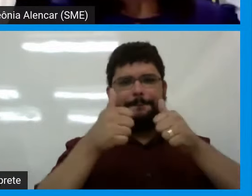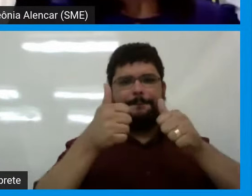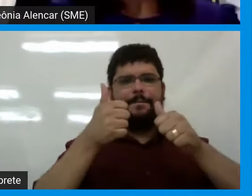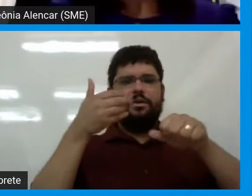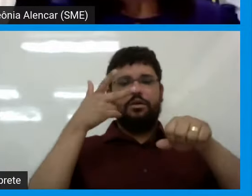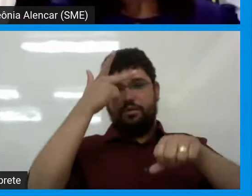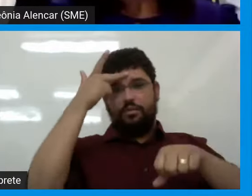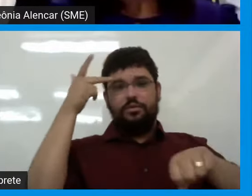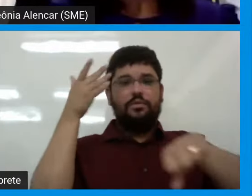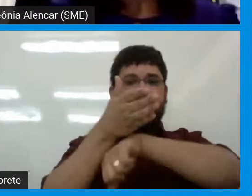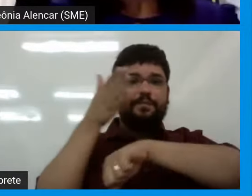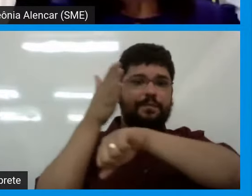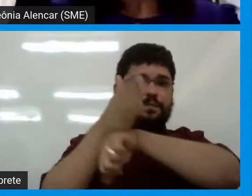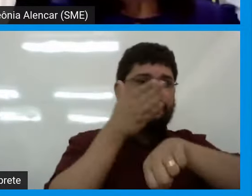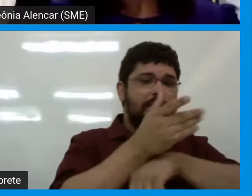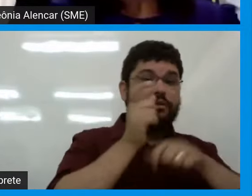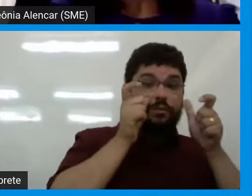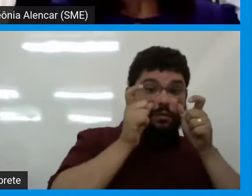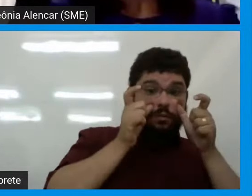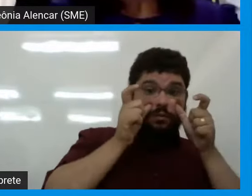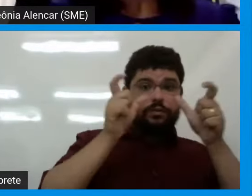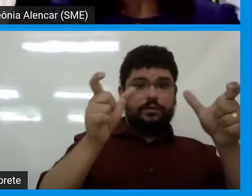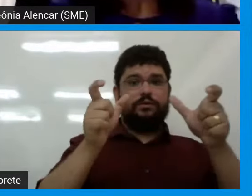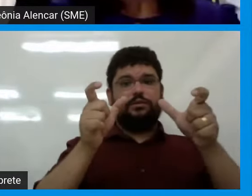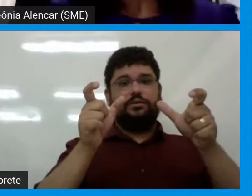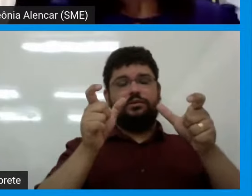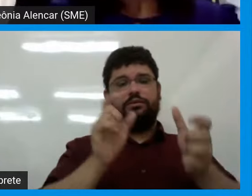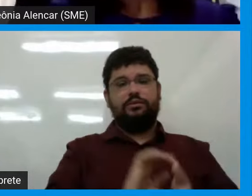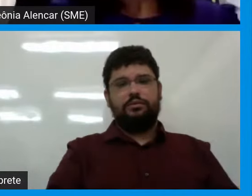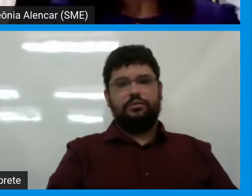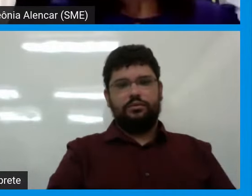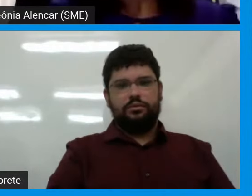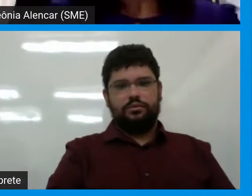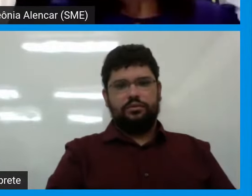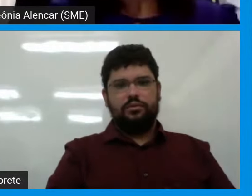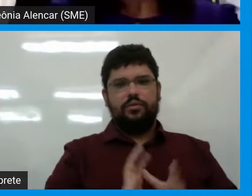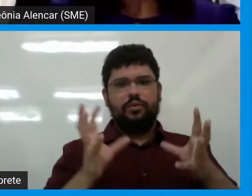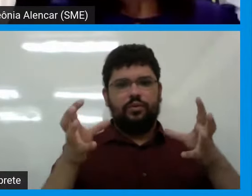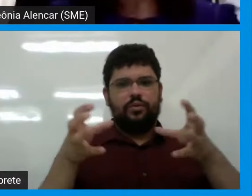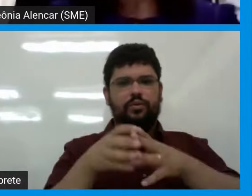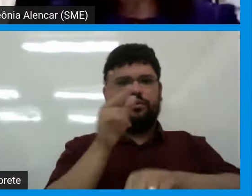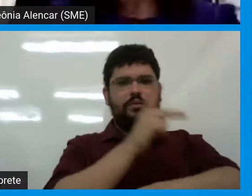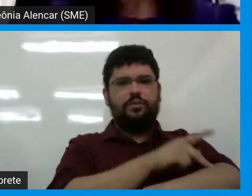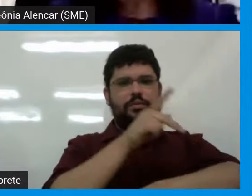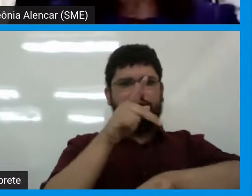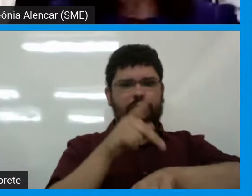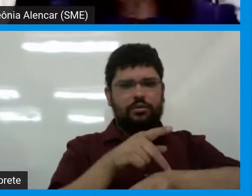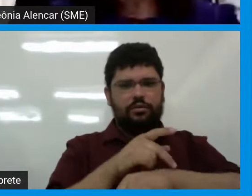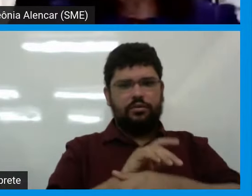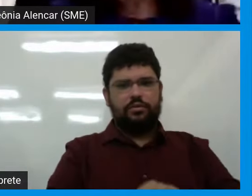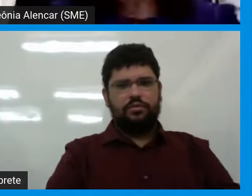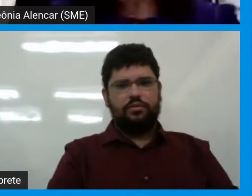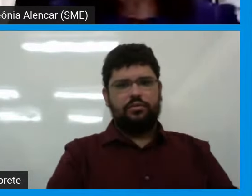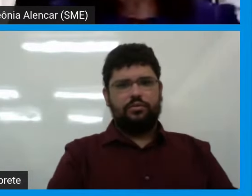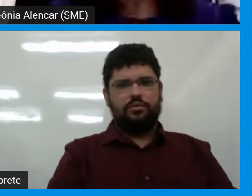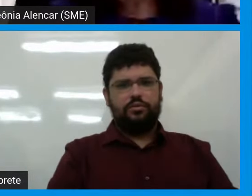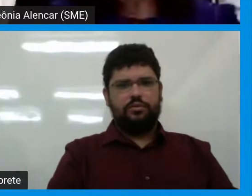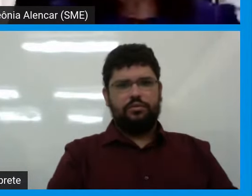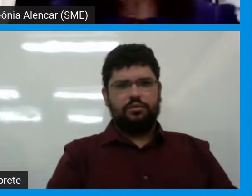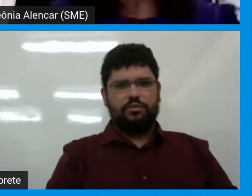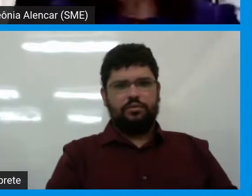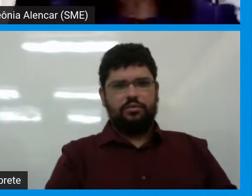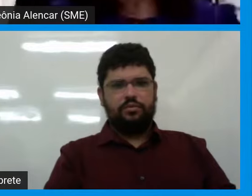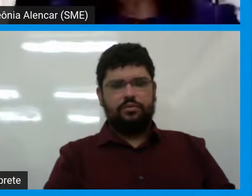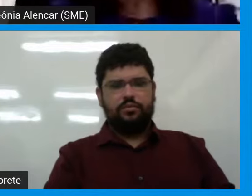da rede, né? Nossa equipe pedagógica, nossa gerente pedagógica Gilneide Lobo, que com sua